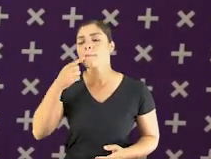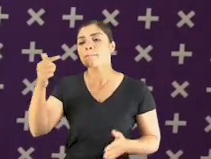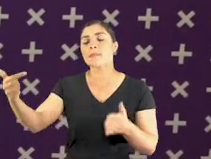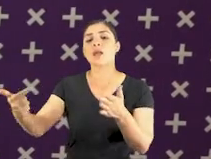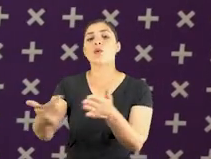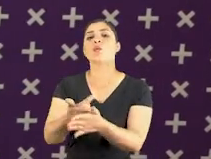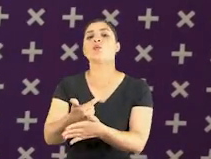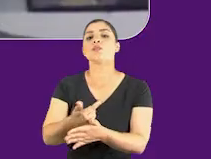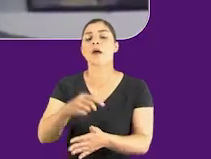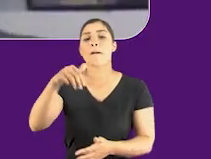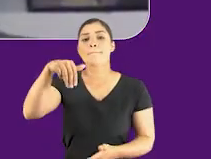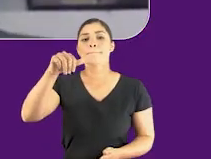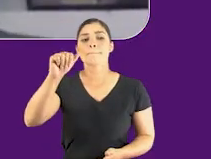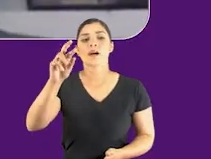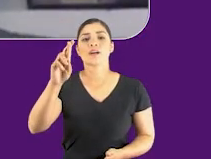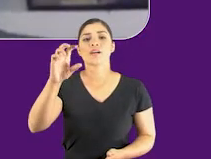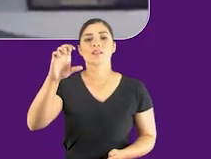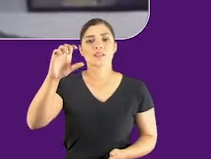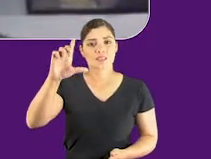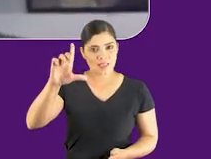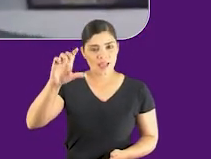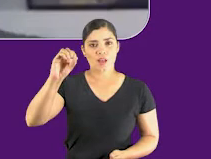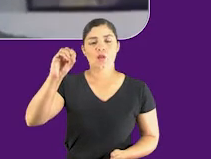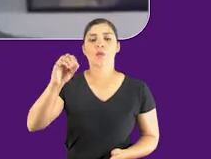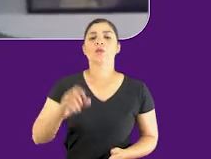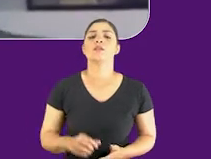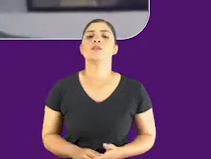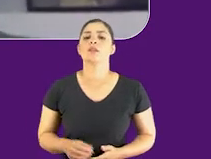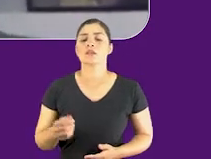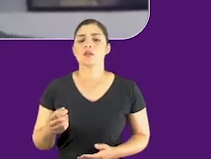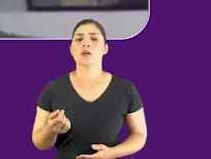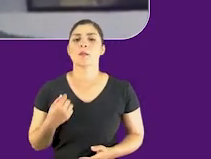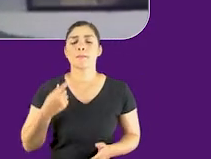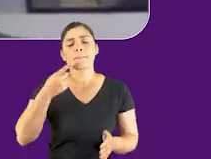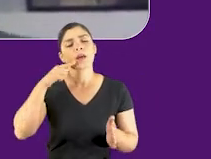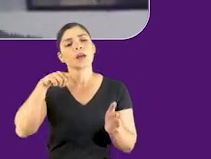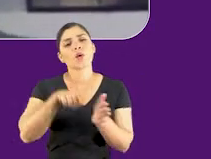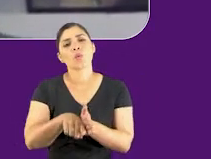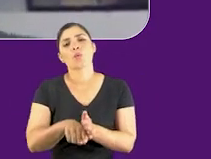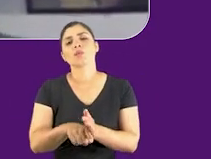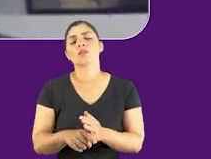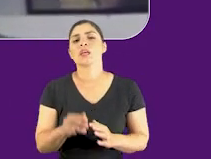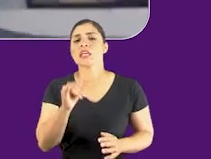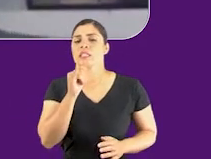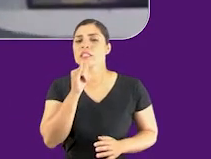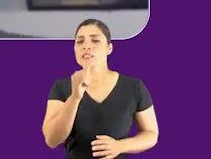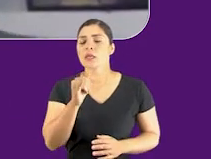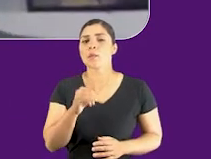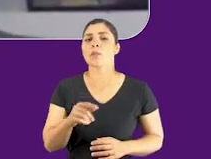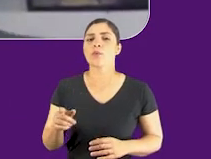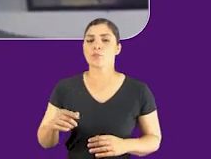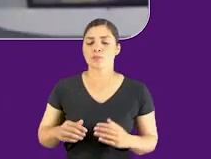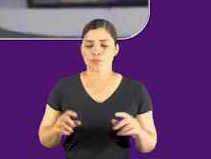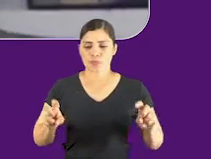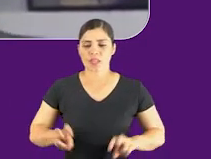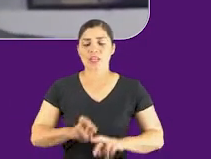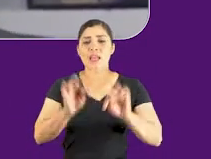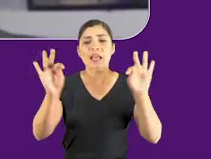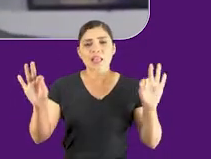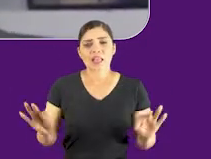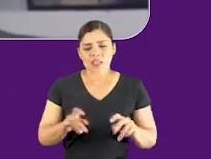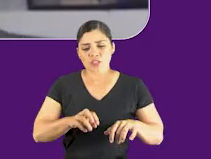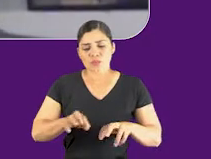sua pergunta para o Marcelo por favor porque lá maçã eu pergunta referente a devolução digital nas empresas